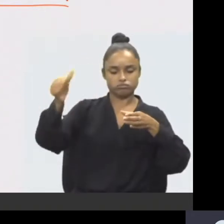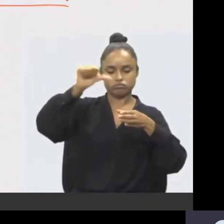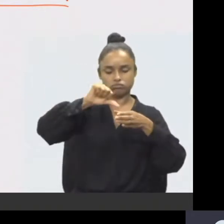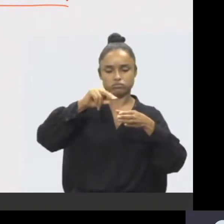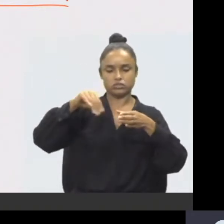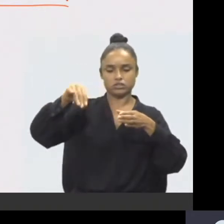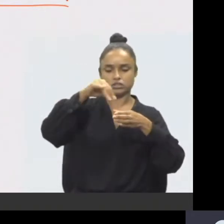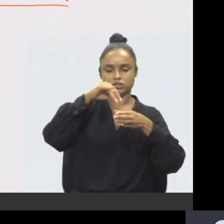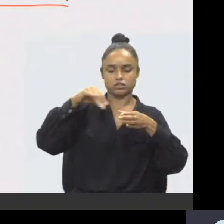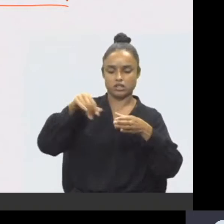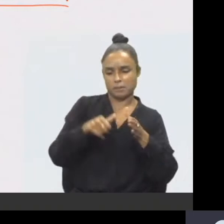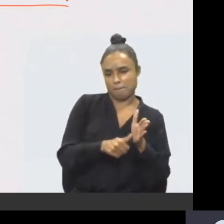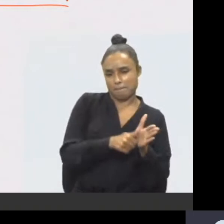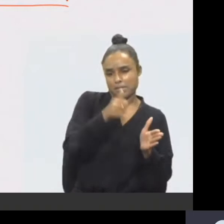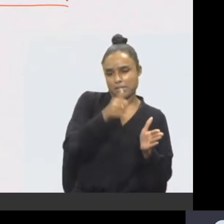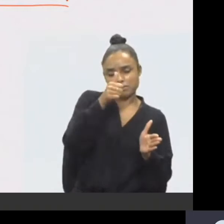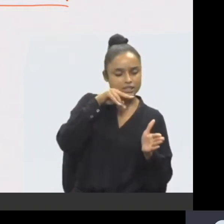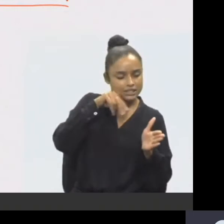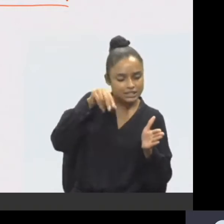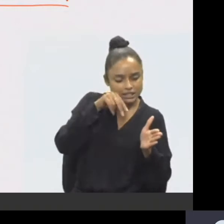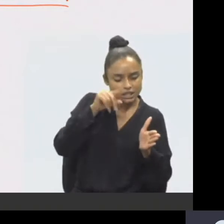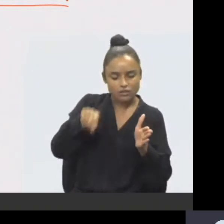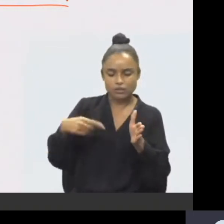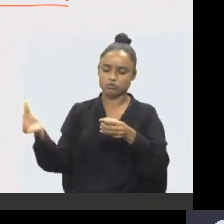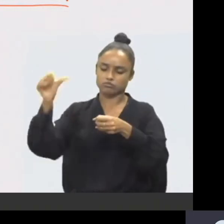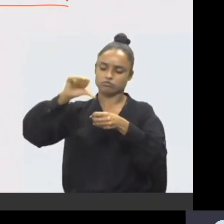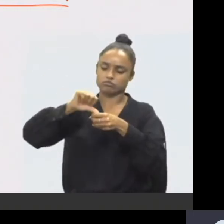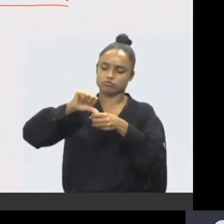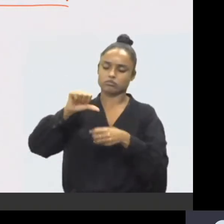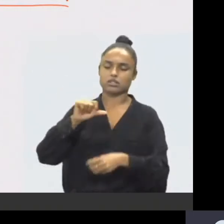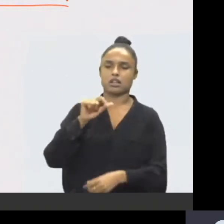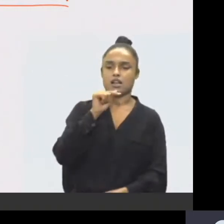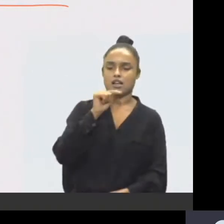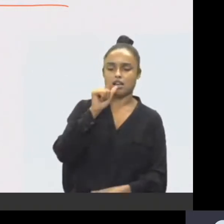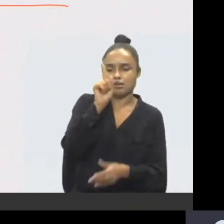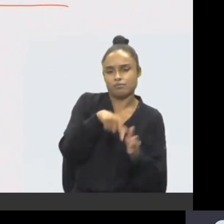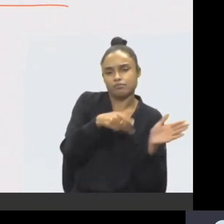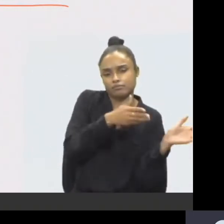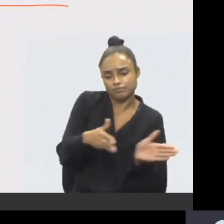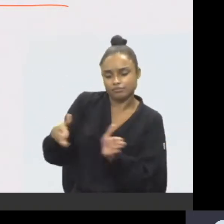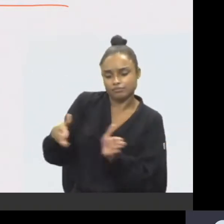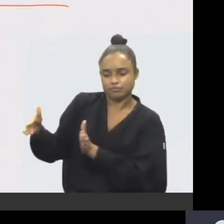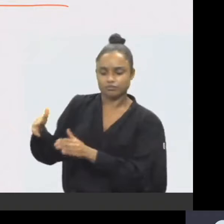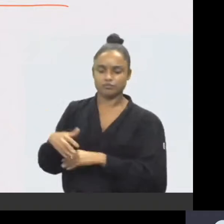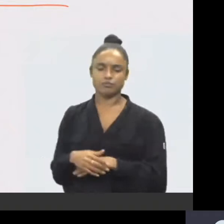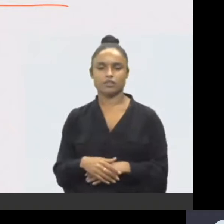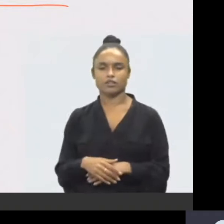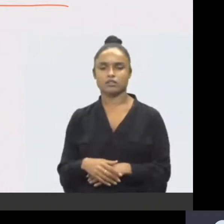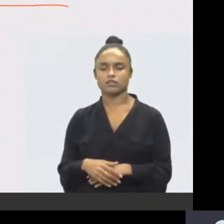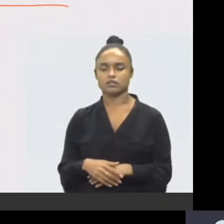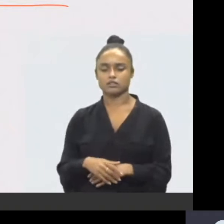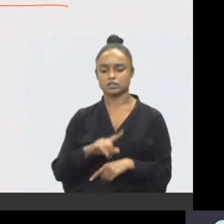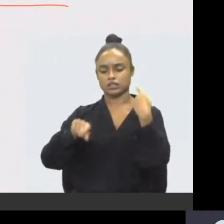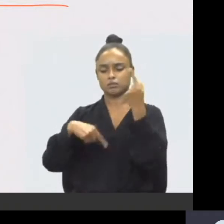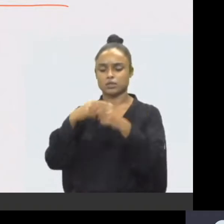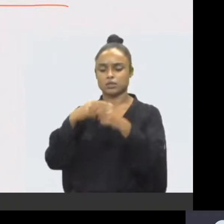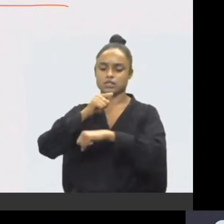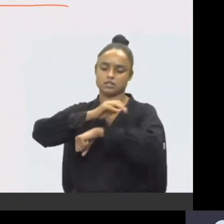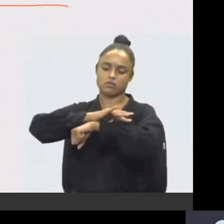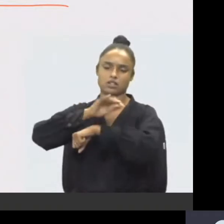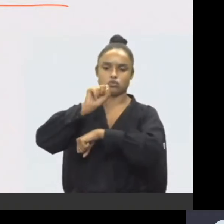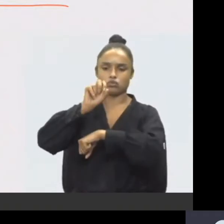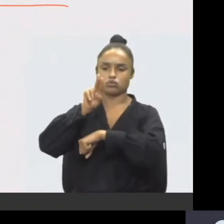água e adicionamos aí os 5 ml de ácido sulfúrico concentrado. Nós vamos então homogeneizar